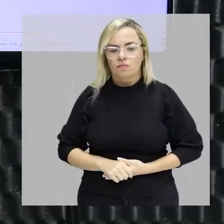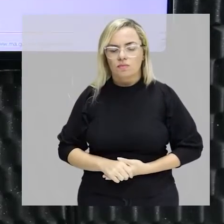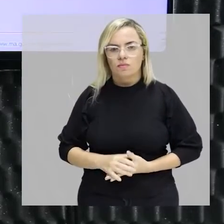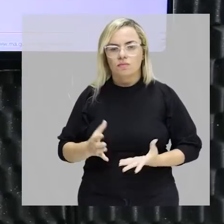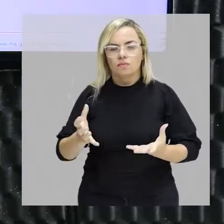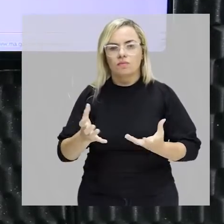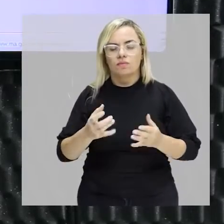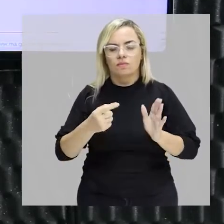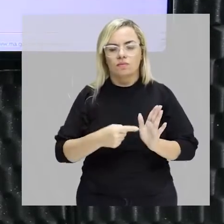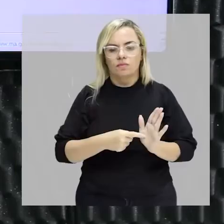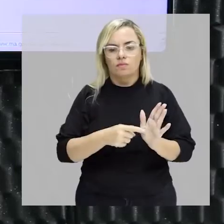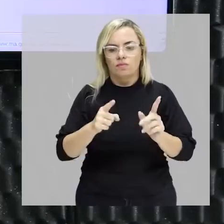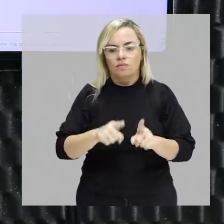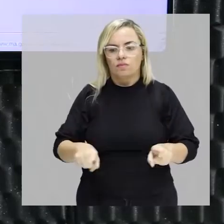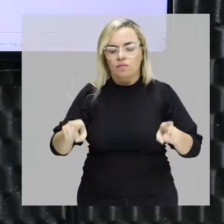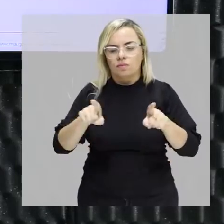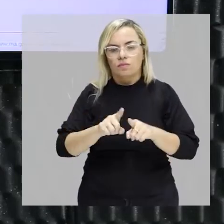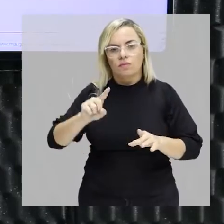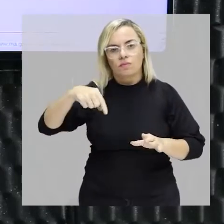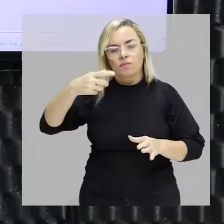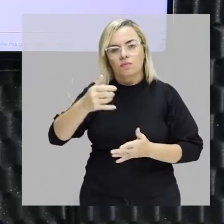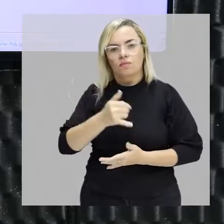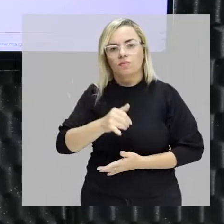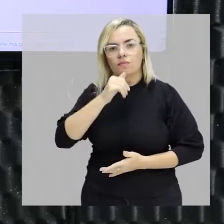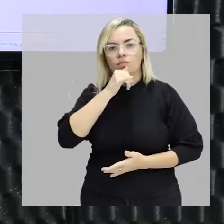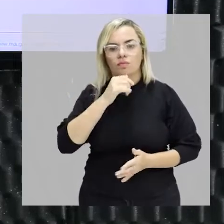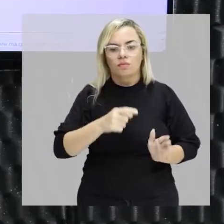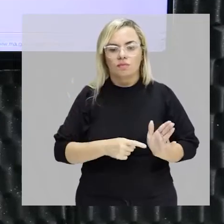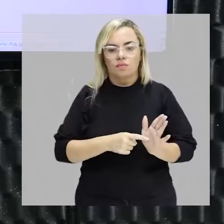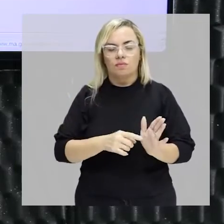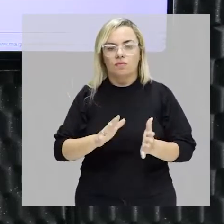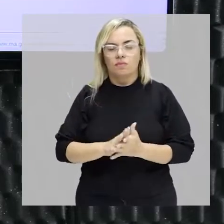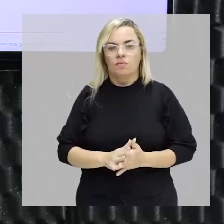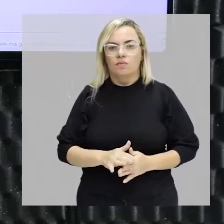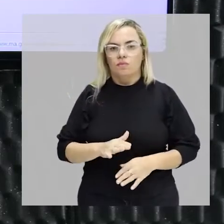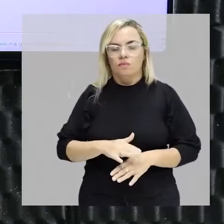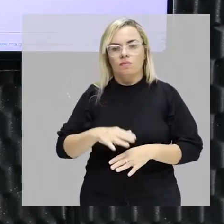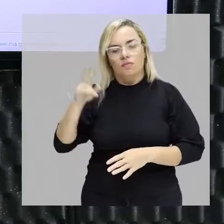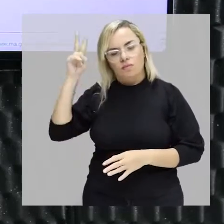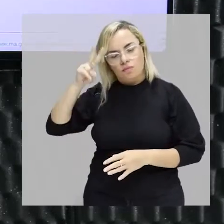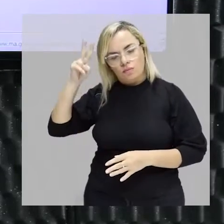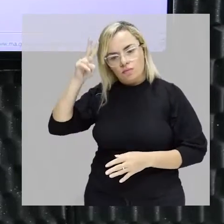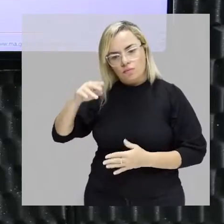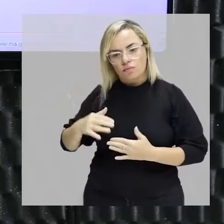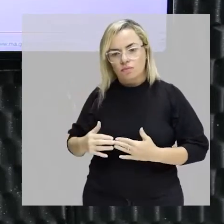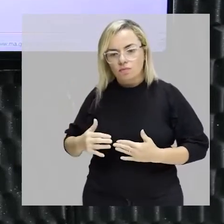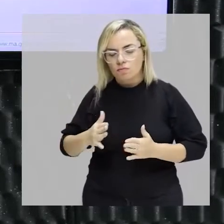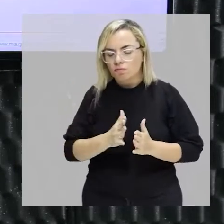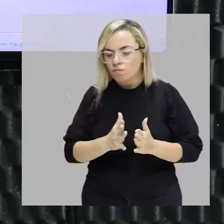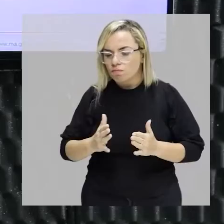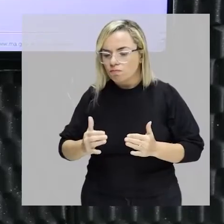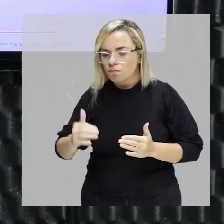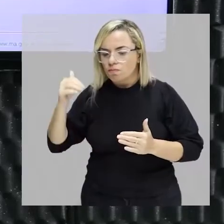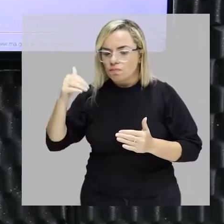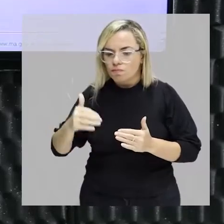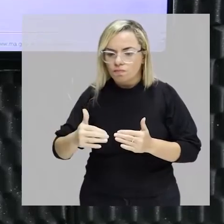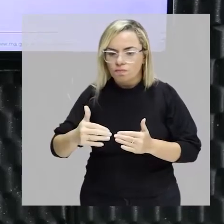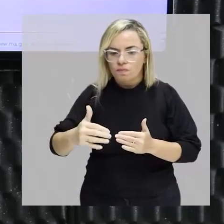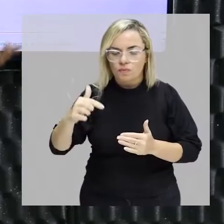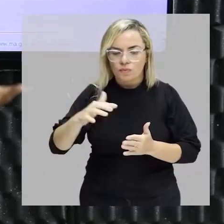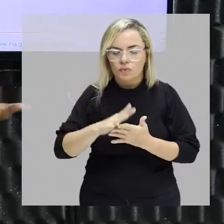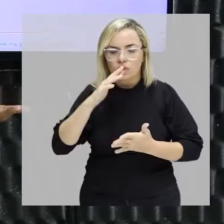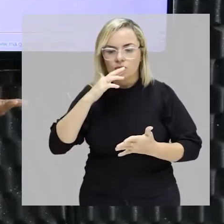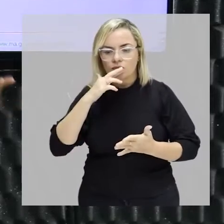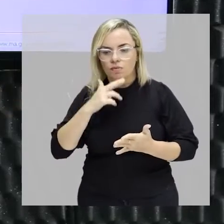eu quero te mostrar aqui também? Eu tenho outro exemplo para trazer para você, tá? Mas lembra sempre que o procedimento de resolução, ele sempre